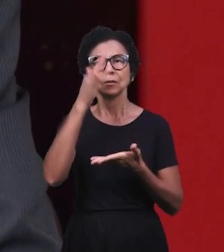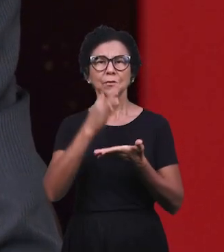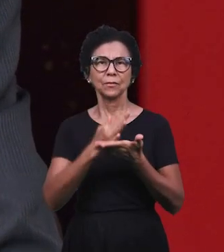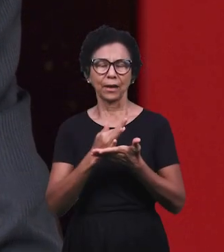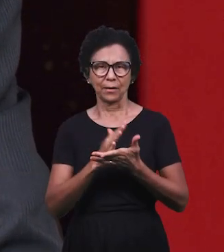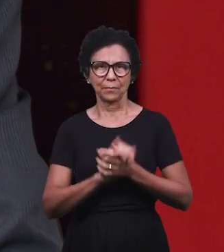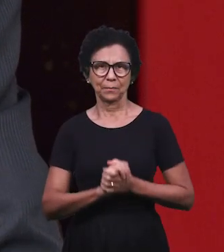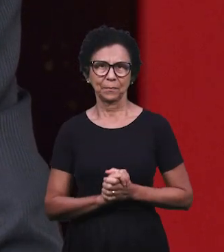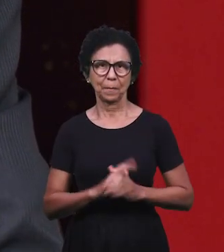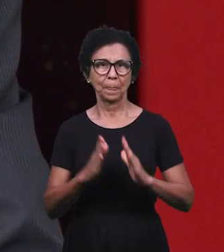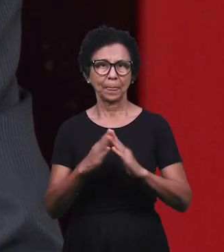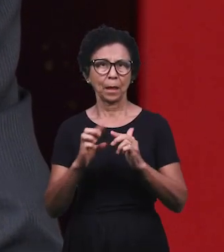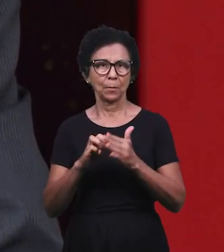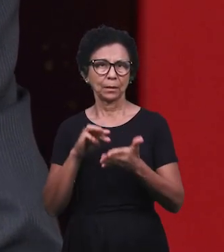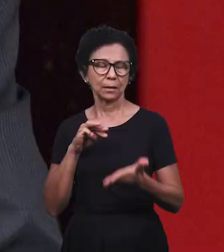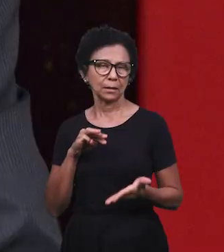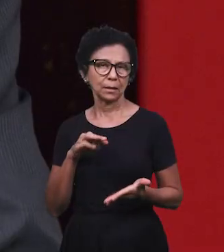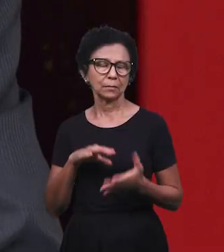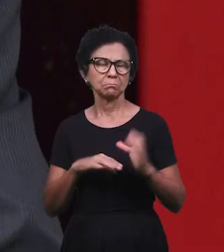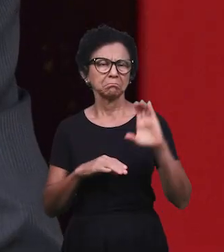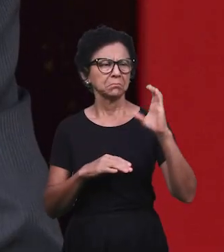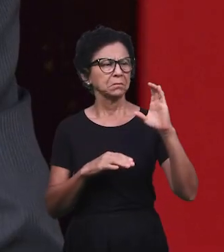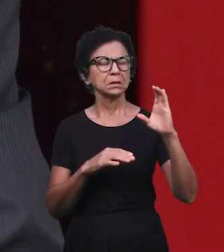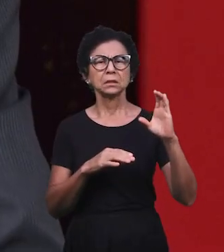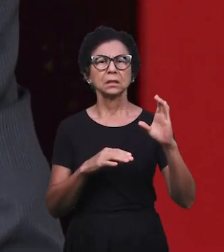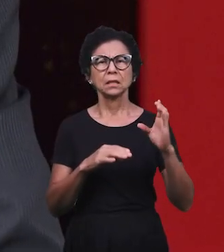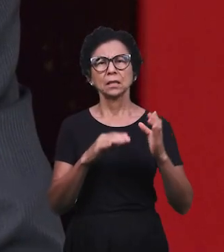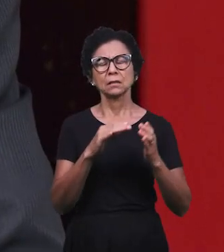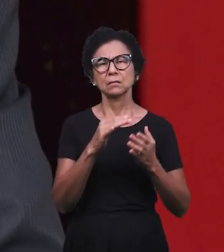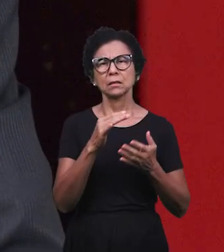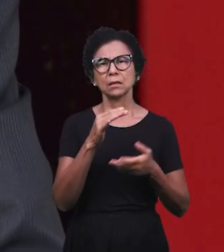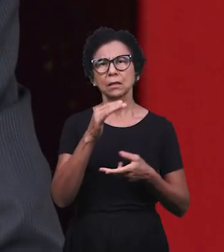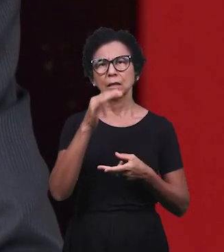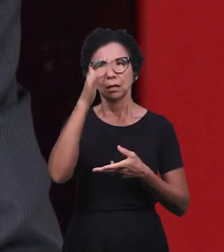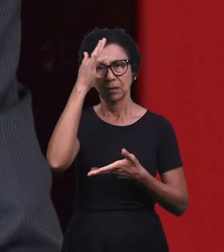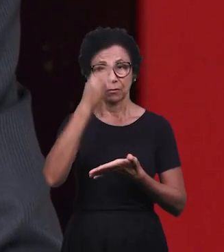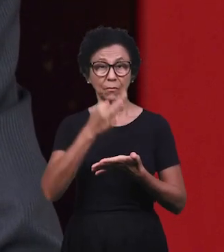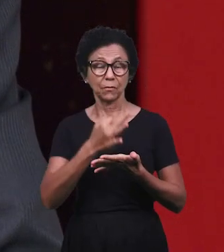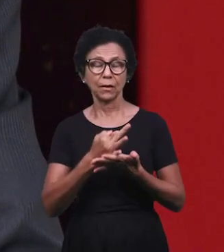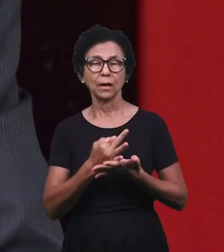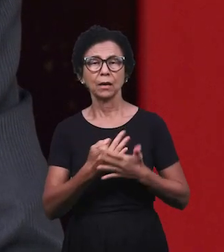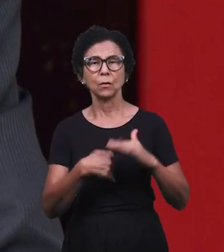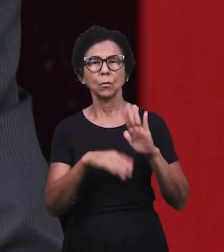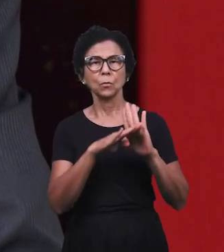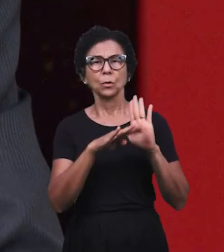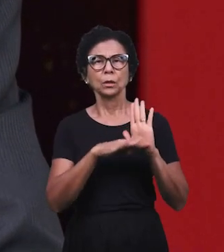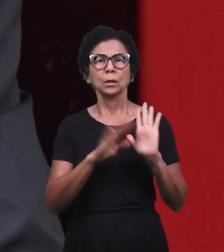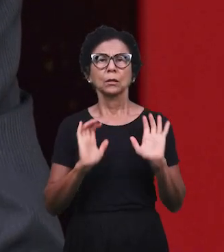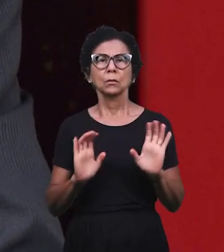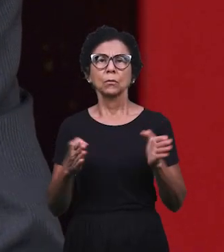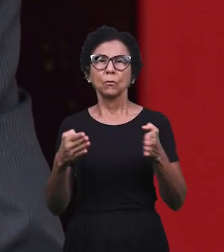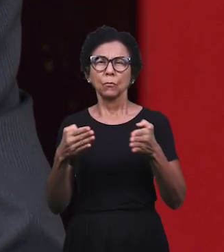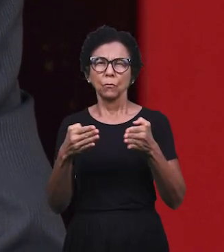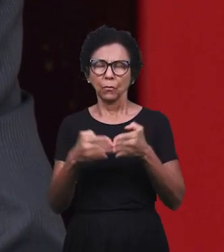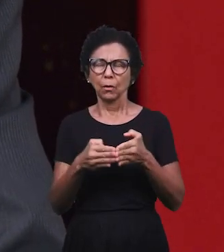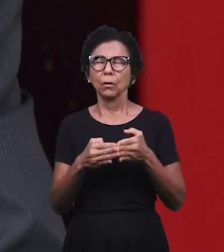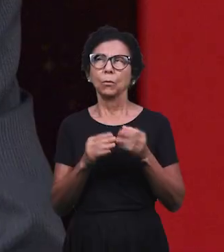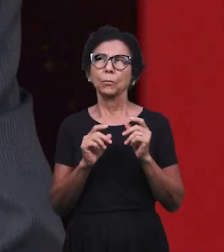Maranata. O Ciência e Fé é um programa que está destinado a tratar sobre